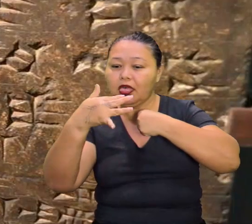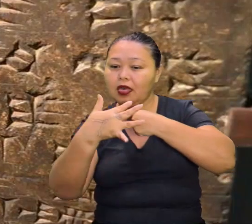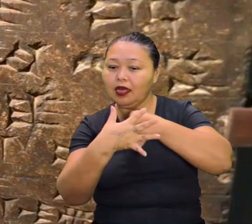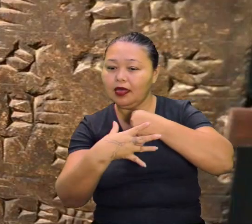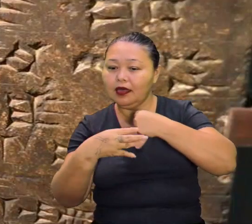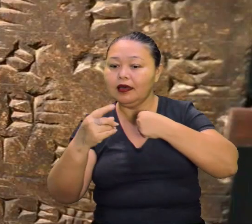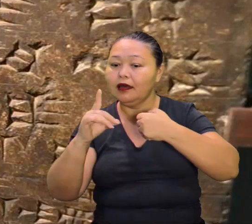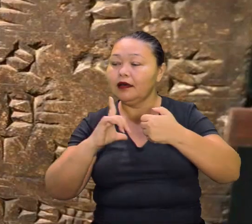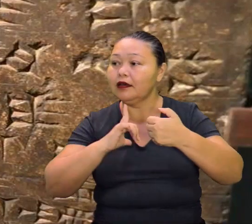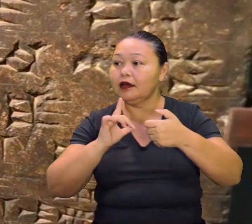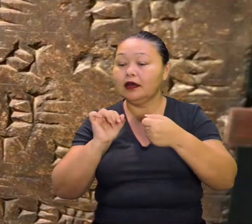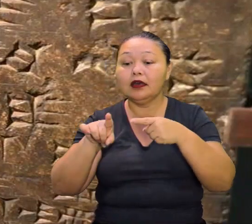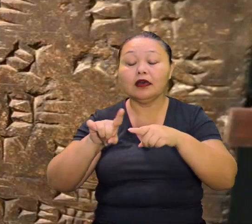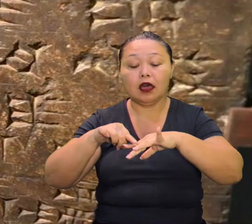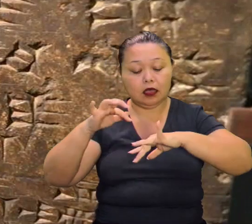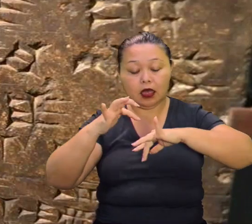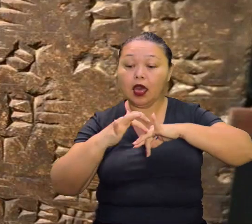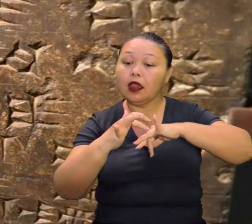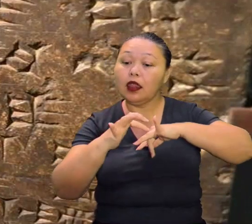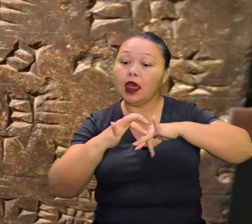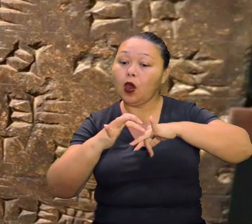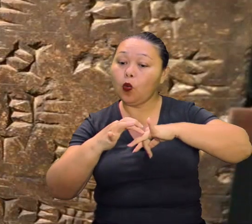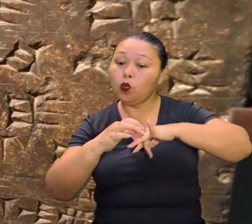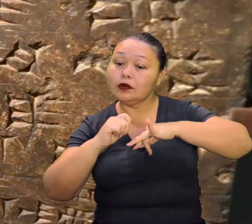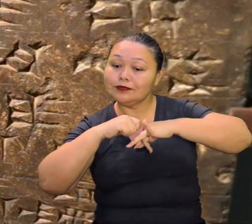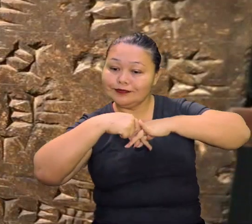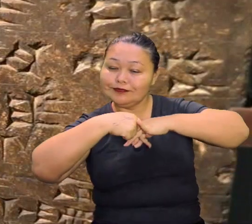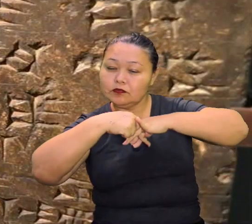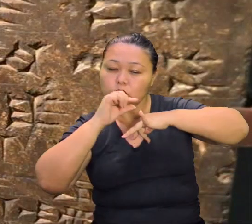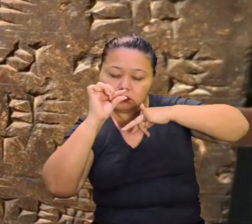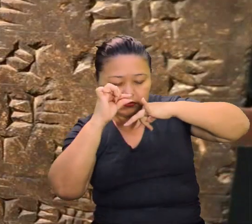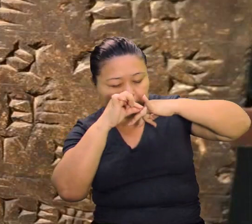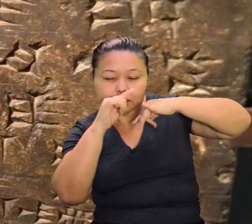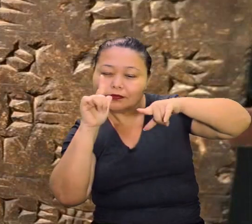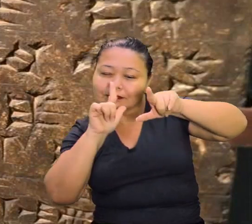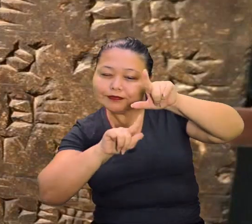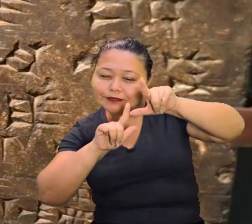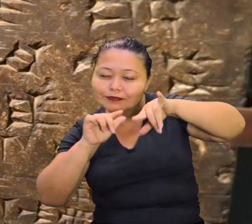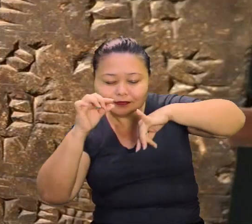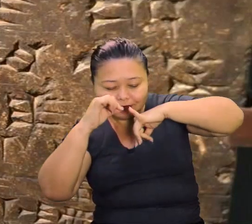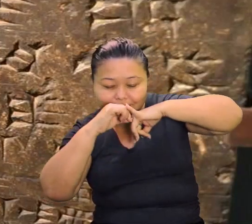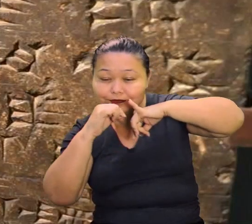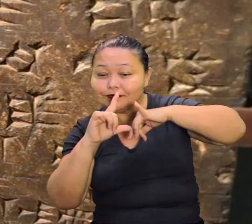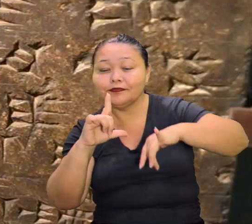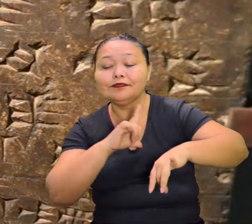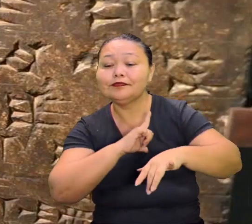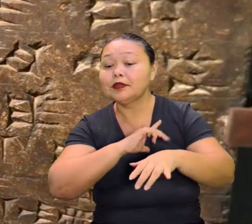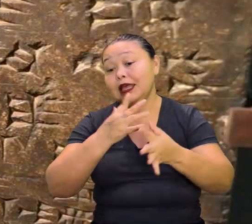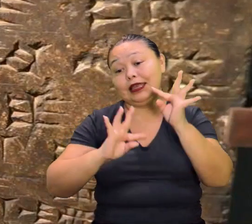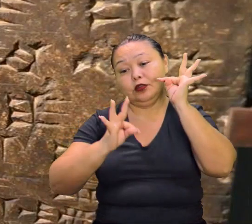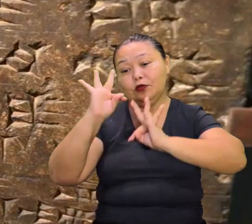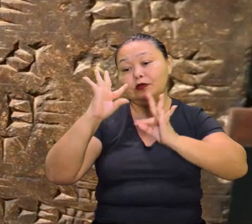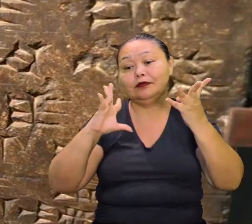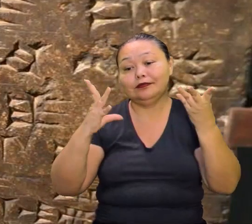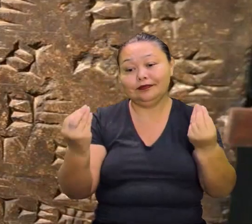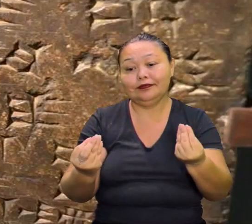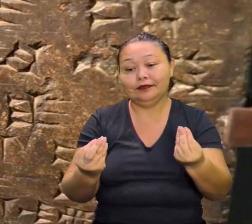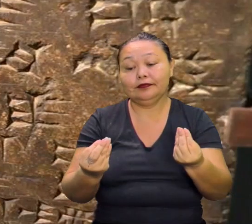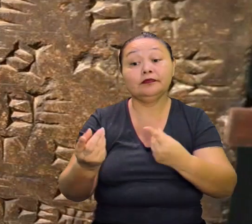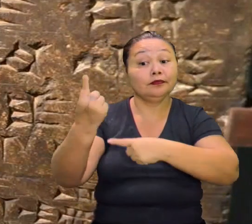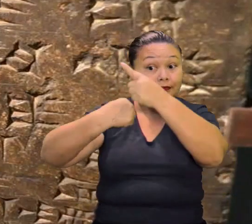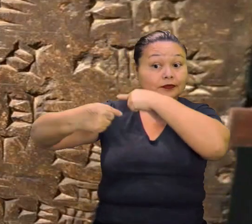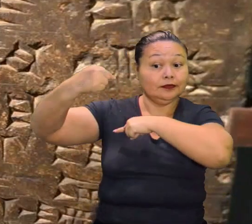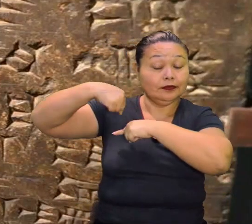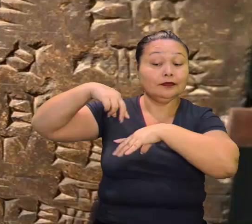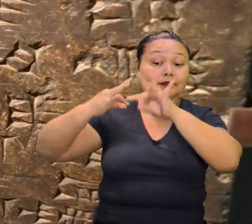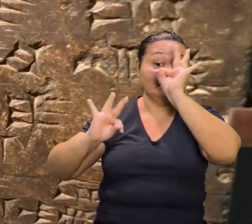Você escreve em anéis, por exemplo, bem minúsculo. Hoje tem tecnologia para tudo. No